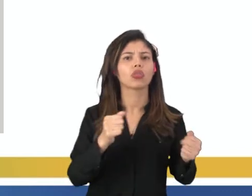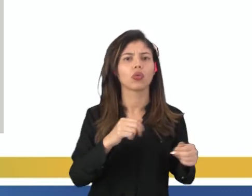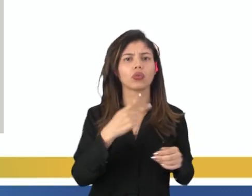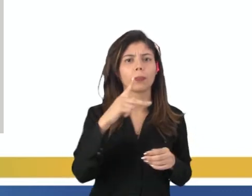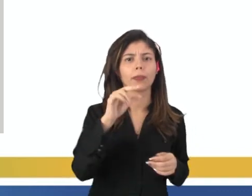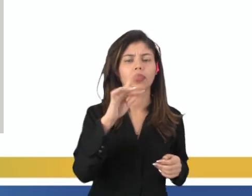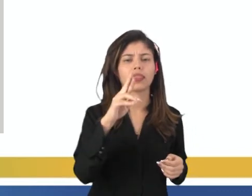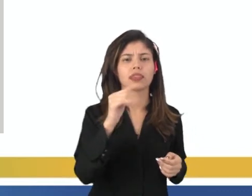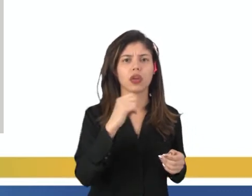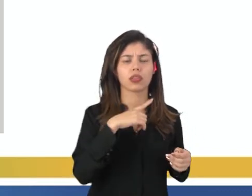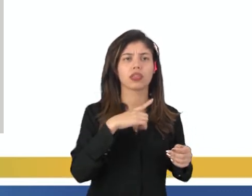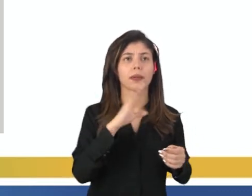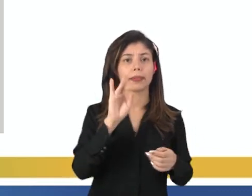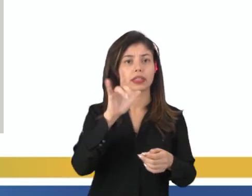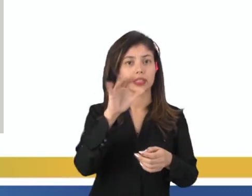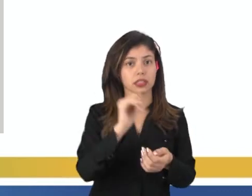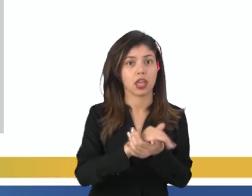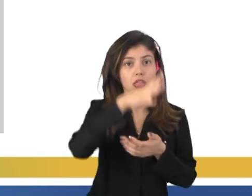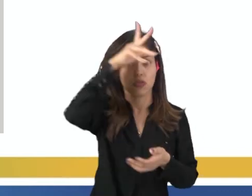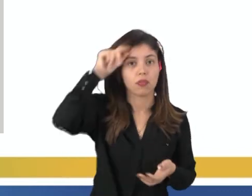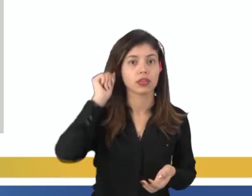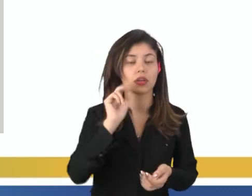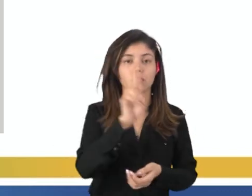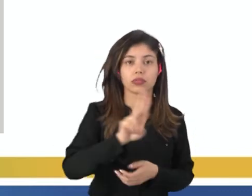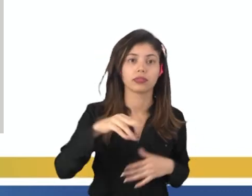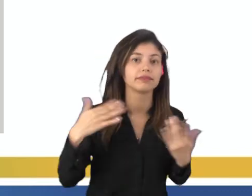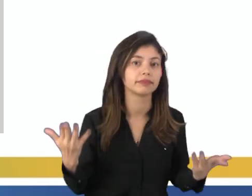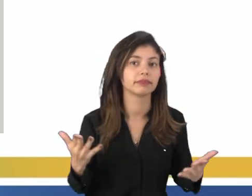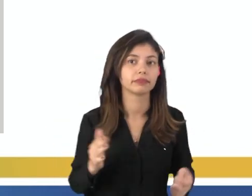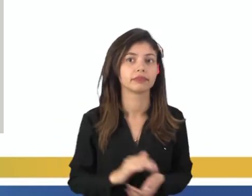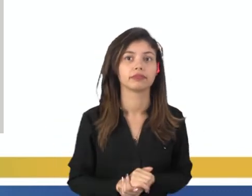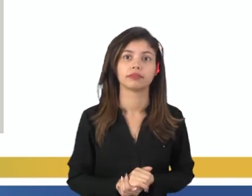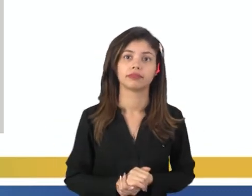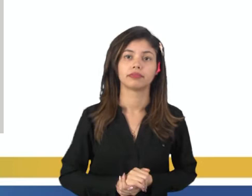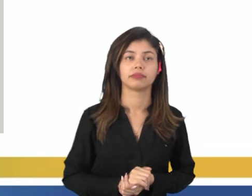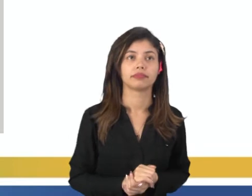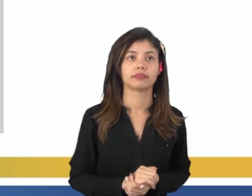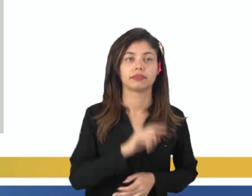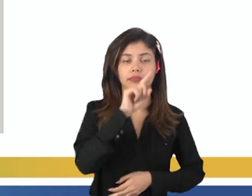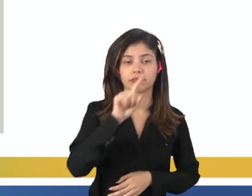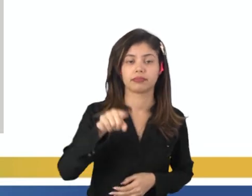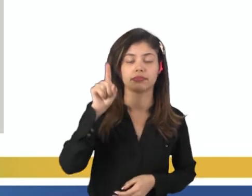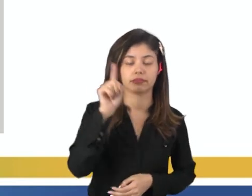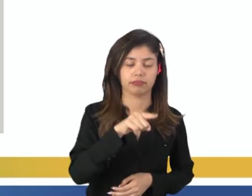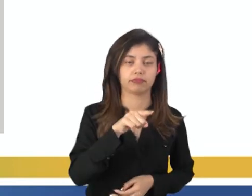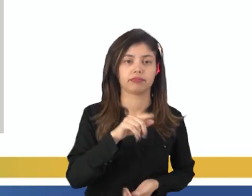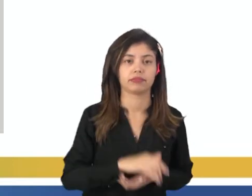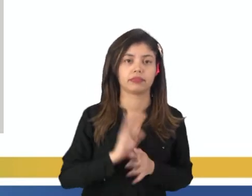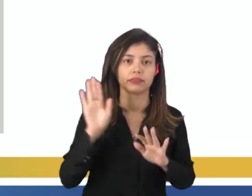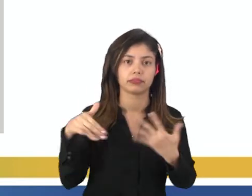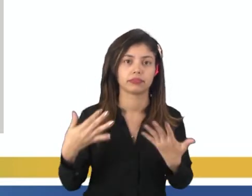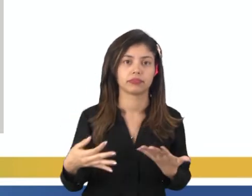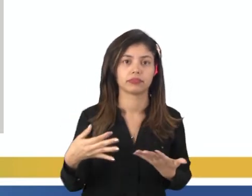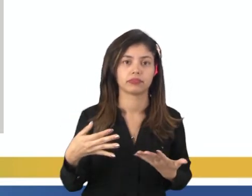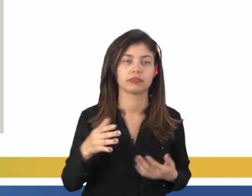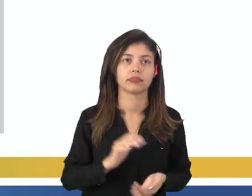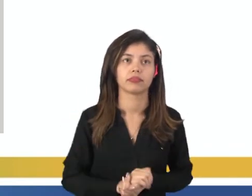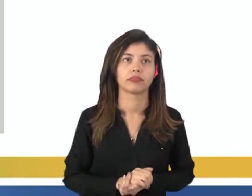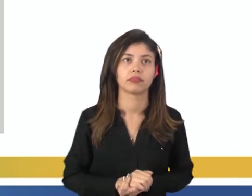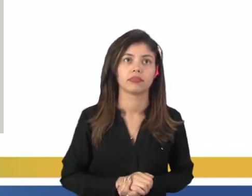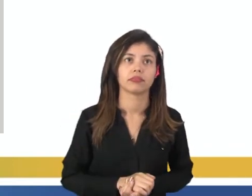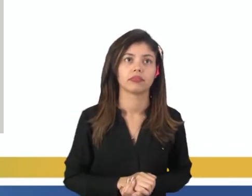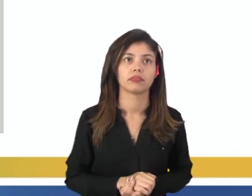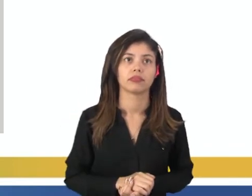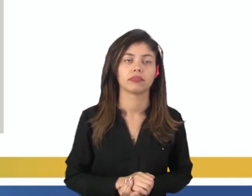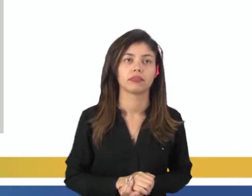potencial hidrelétrico da bacia hidrográfica amazônica seja utilizado. Leiam as alternativas e marquem aí qual é o grande impeditivo,